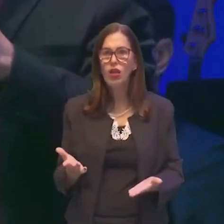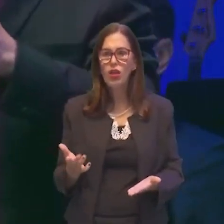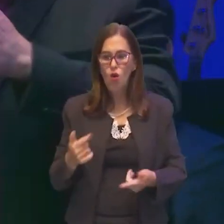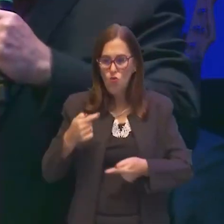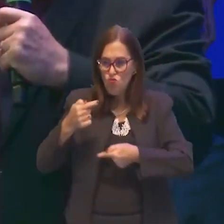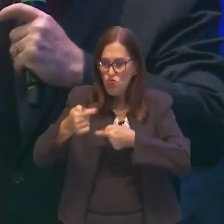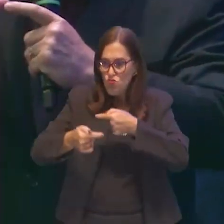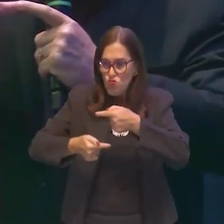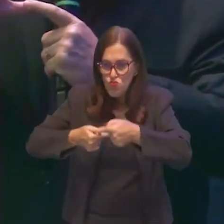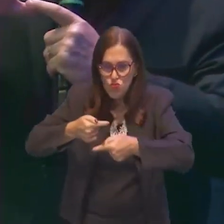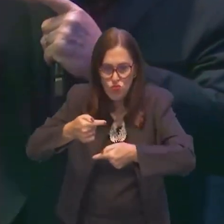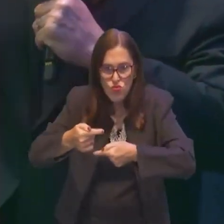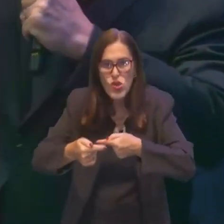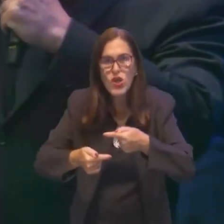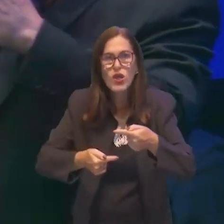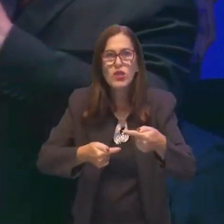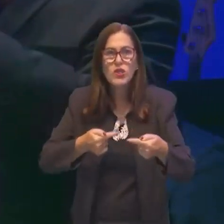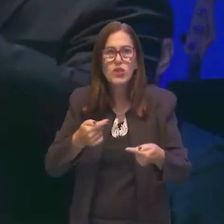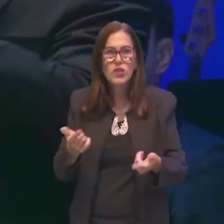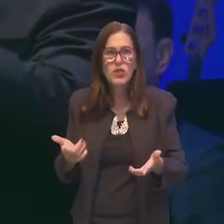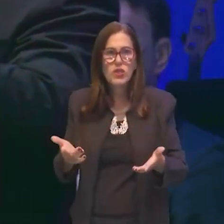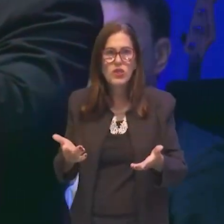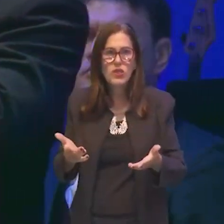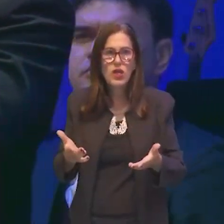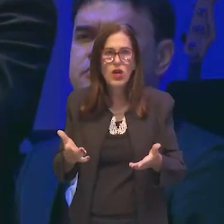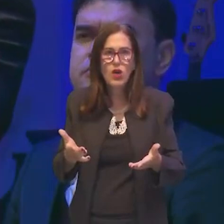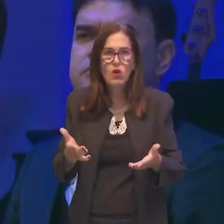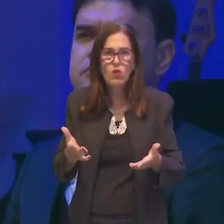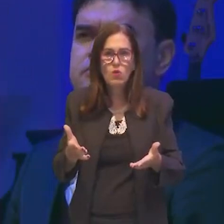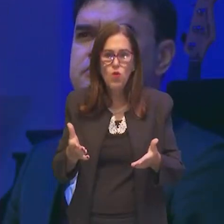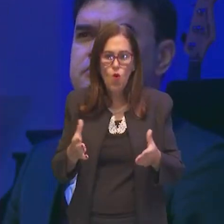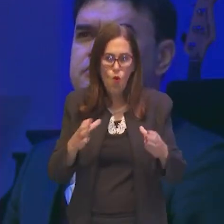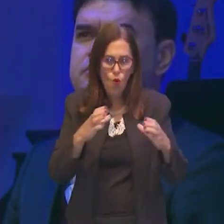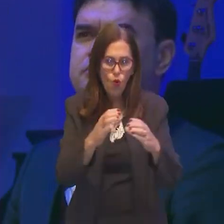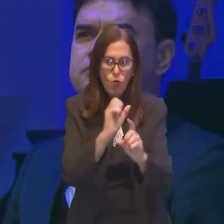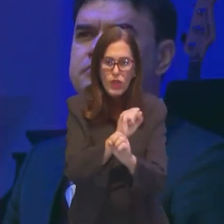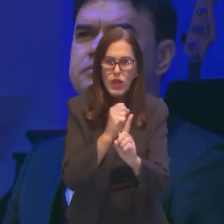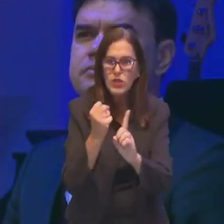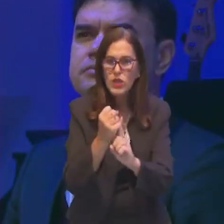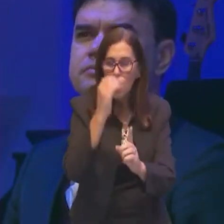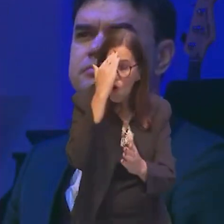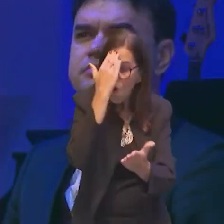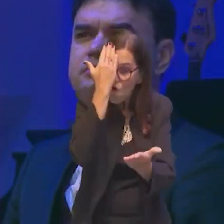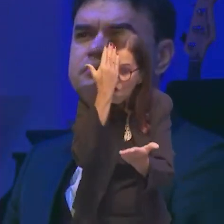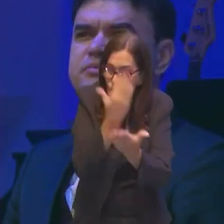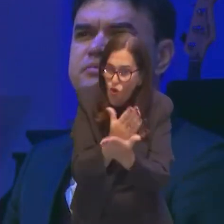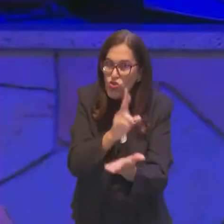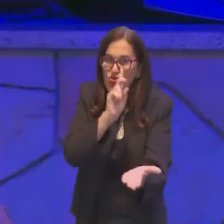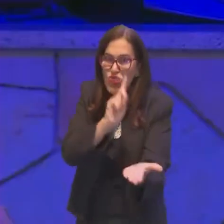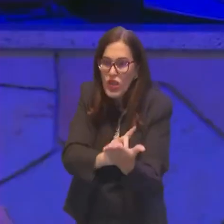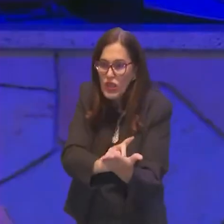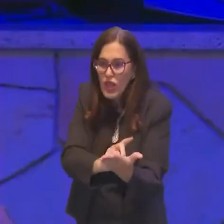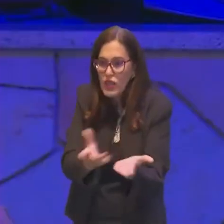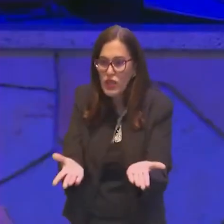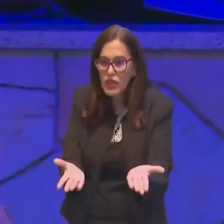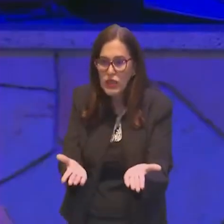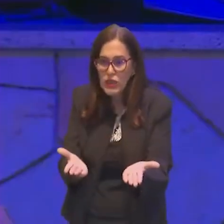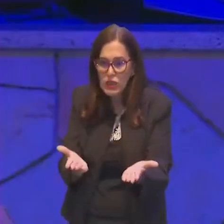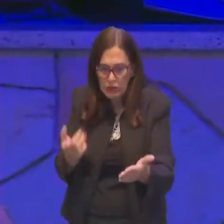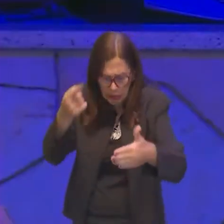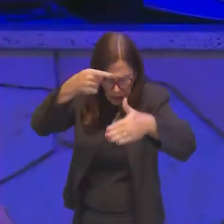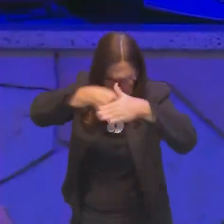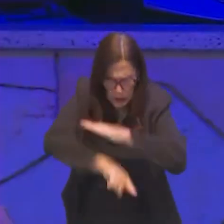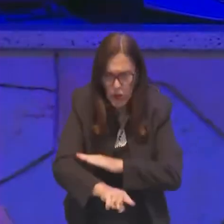geração, houve uma parcela da sociedade que acreditou piamente nisto e que pulou de cabeça,